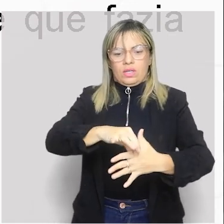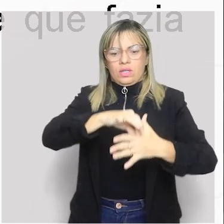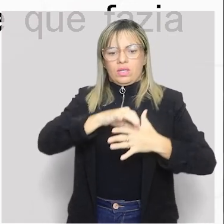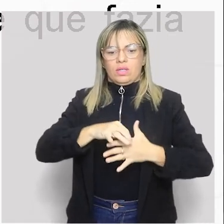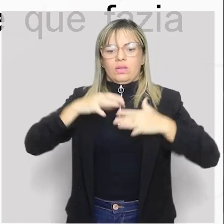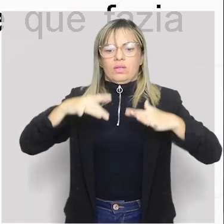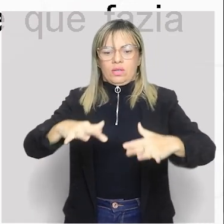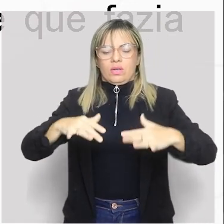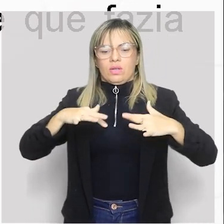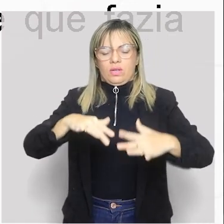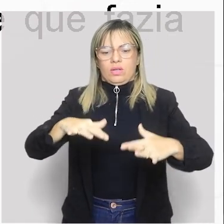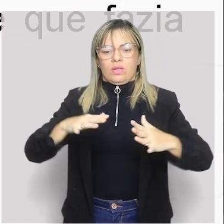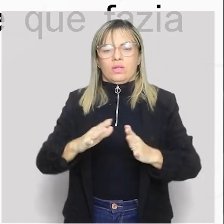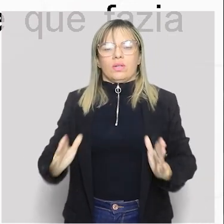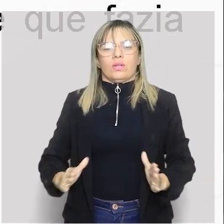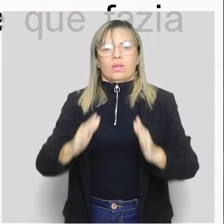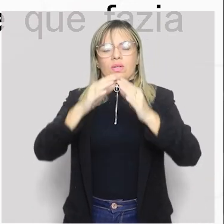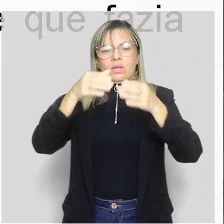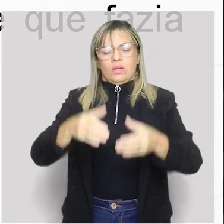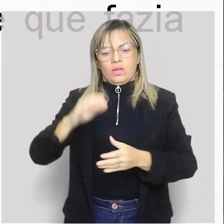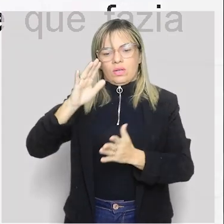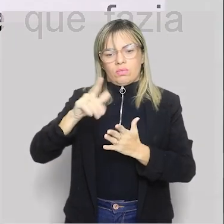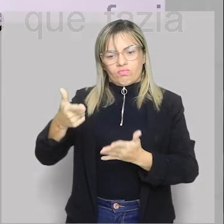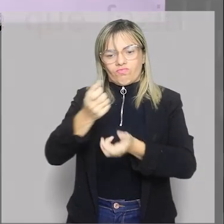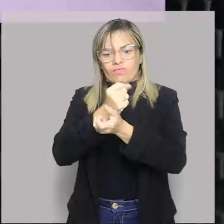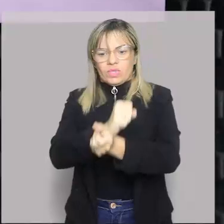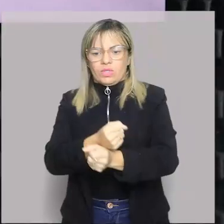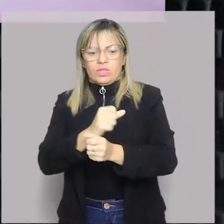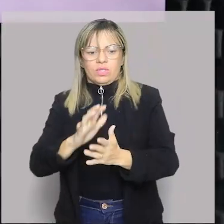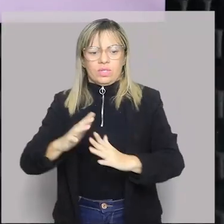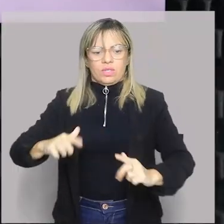de direitos e reconhecimento, desde o momento em que